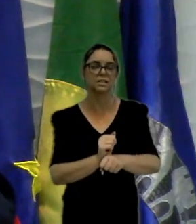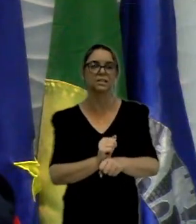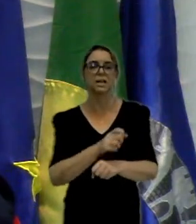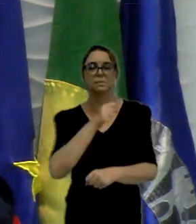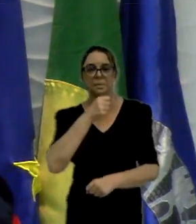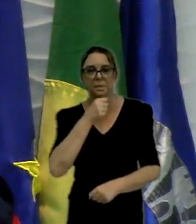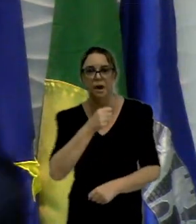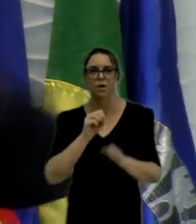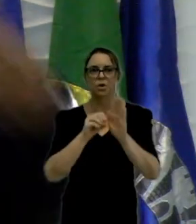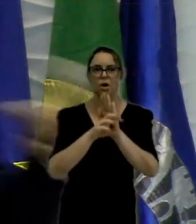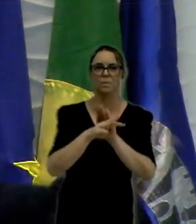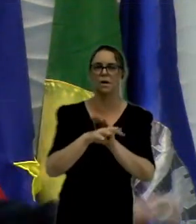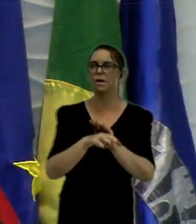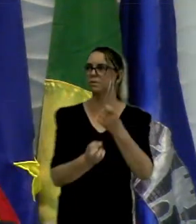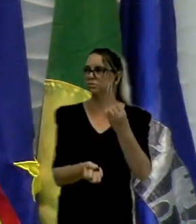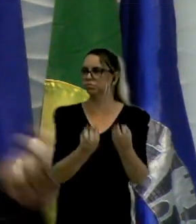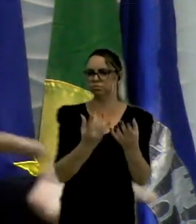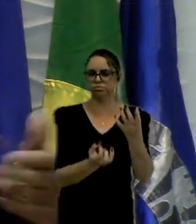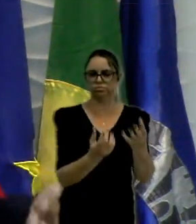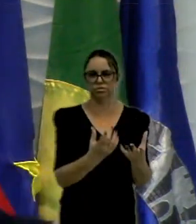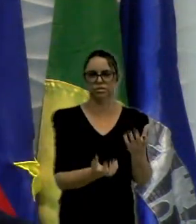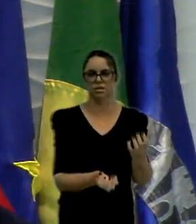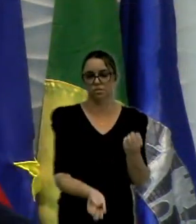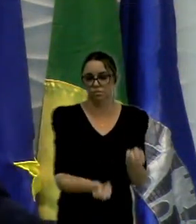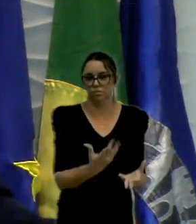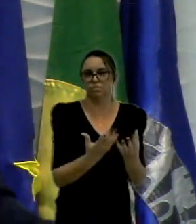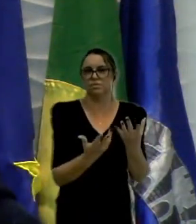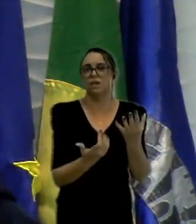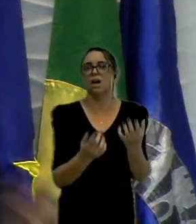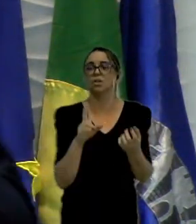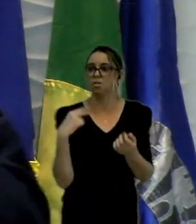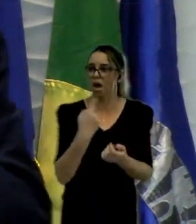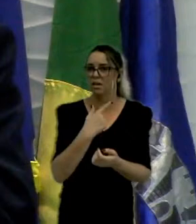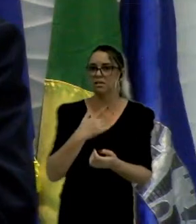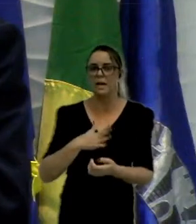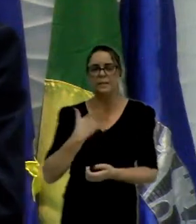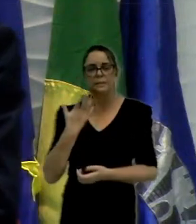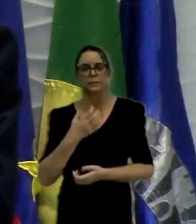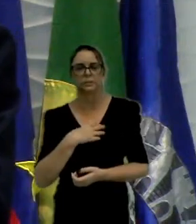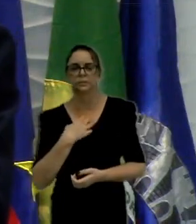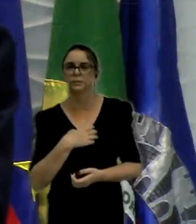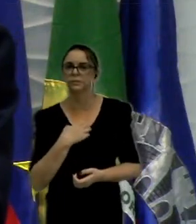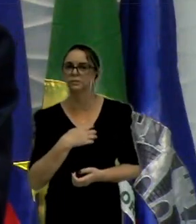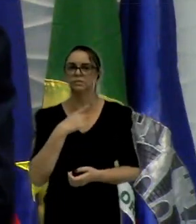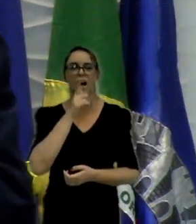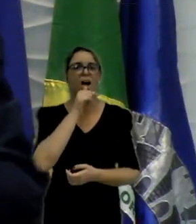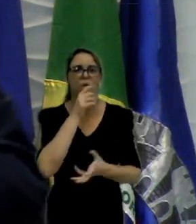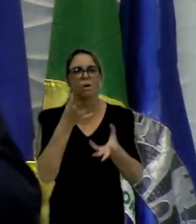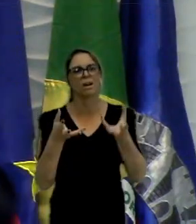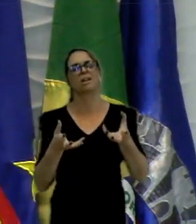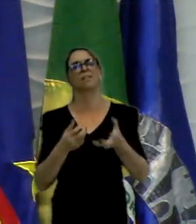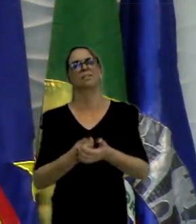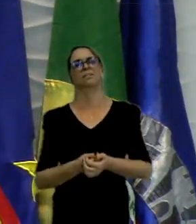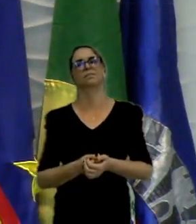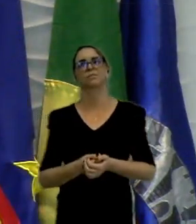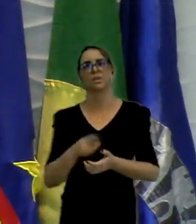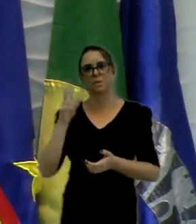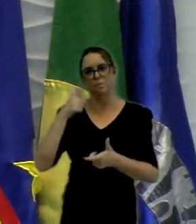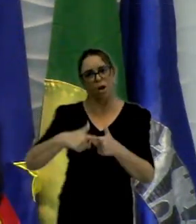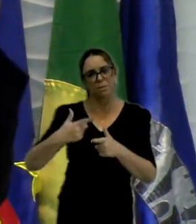pneu e mostrar que nós estamos indignados. Nós estamos querendo água. Nós queríamos resolver o